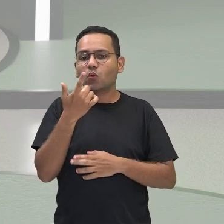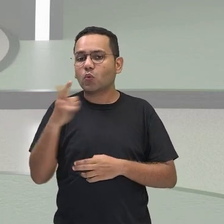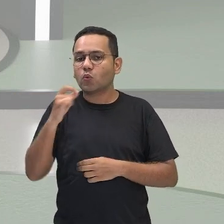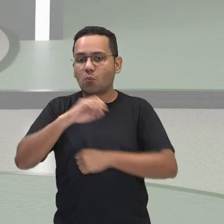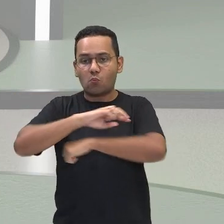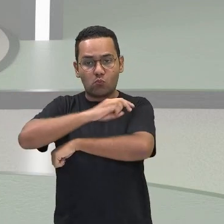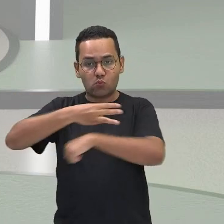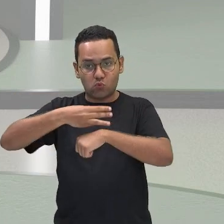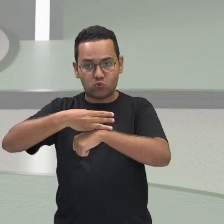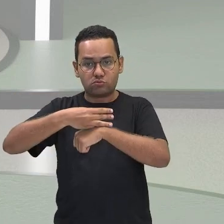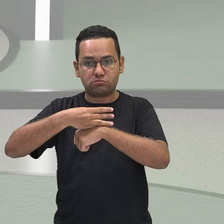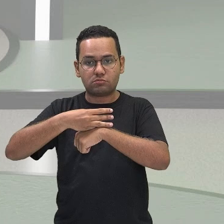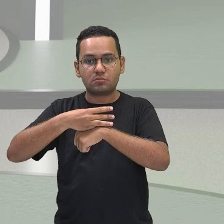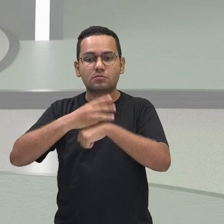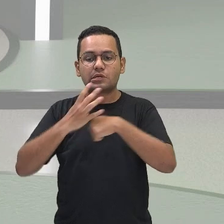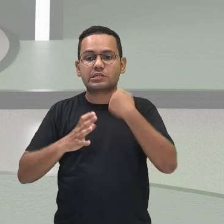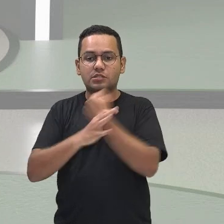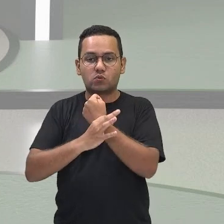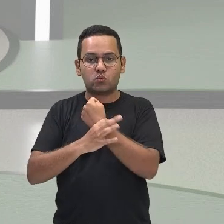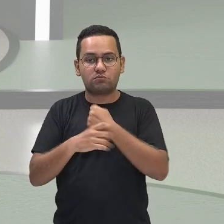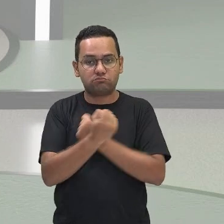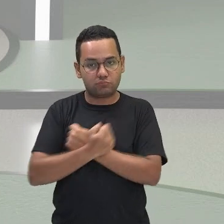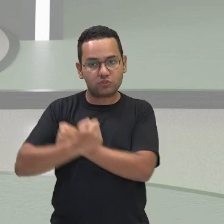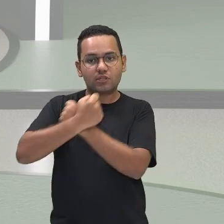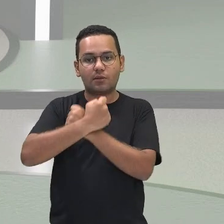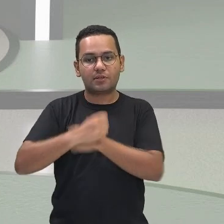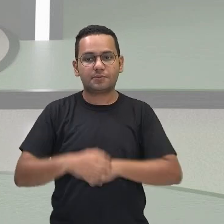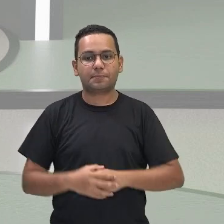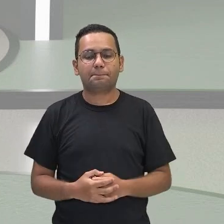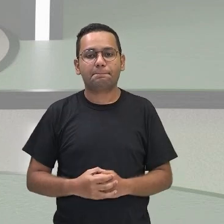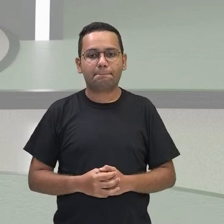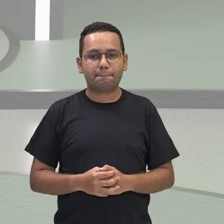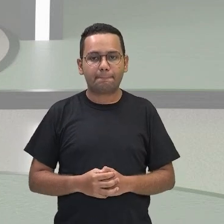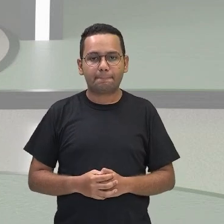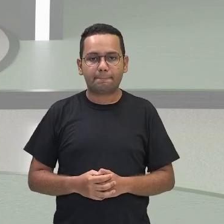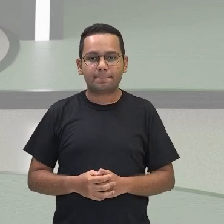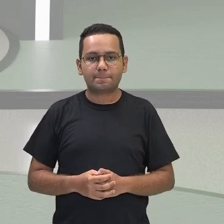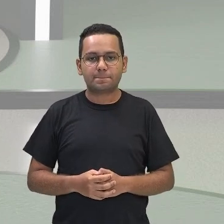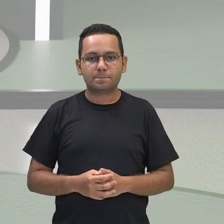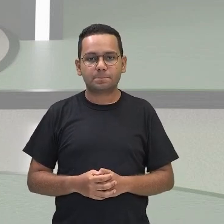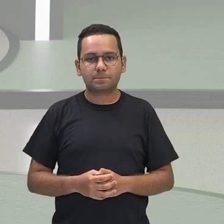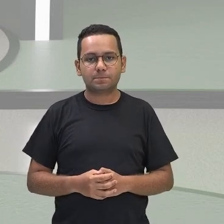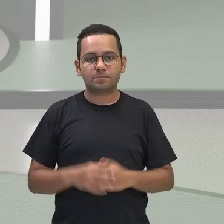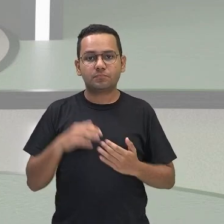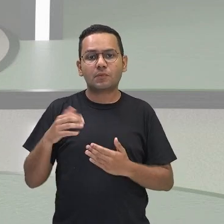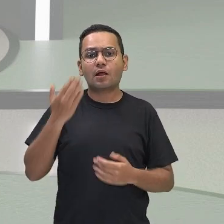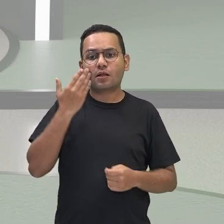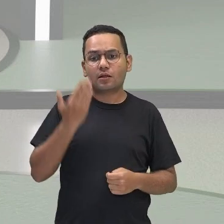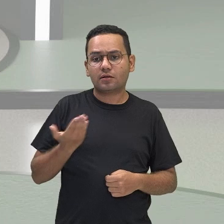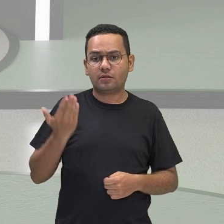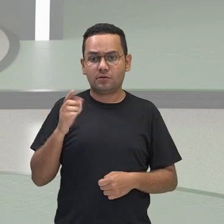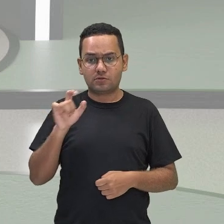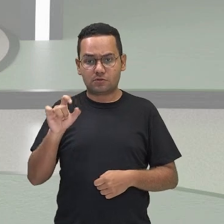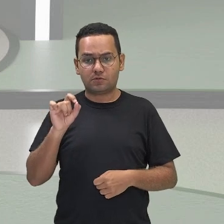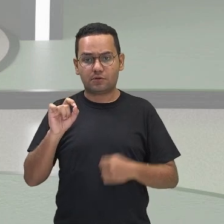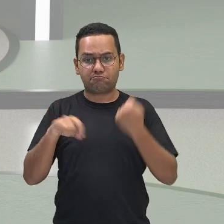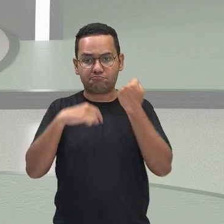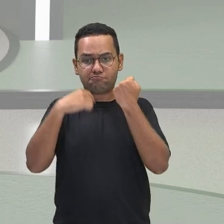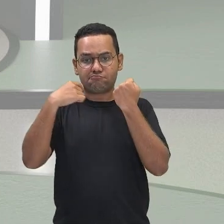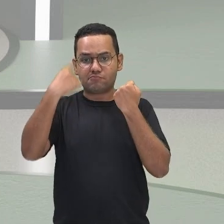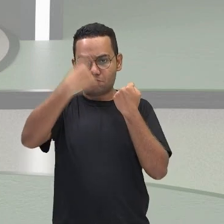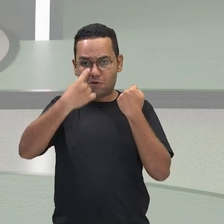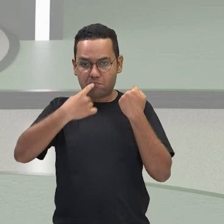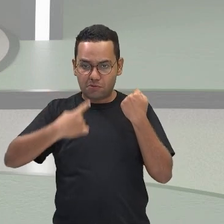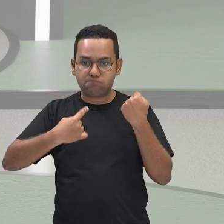a sustentação. Então, o nosso sistema esquelético é o que permite